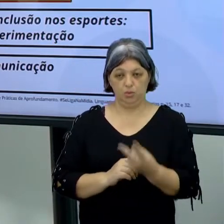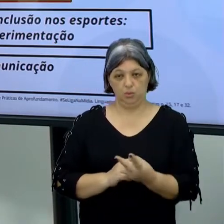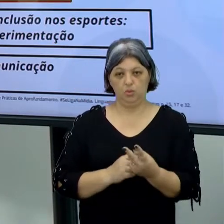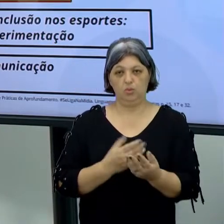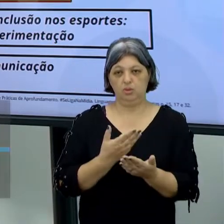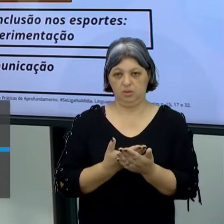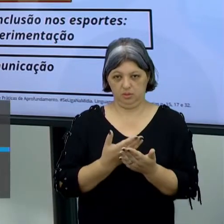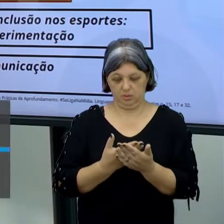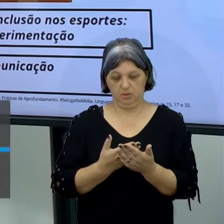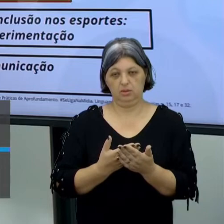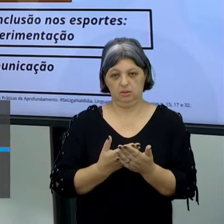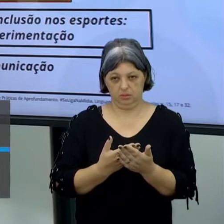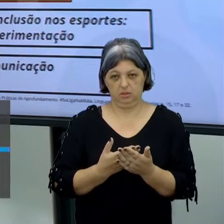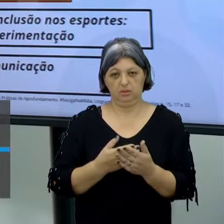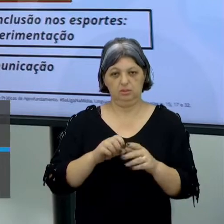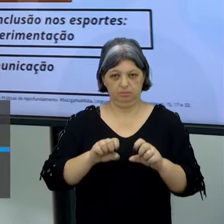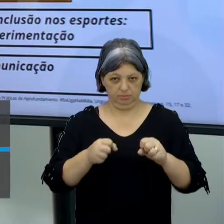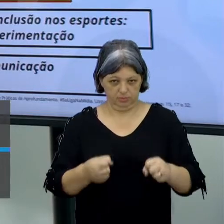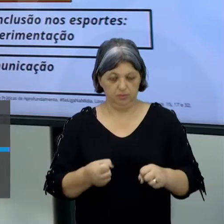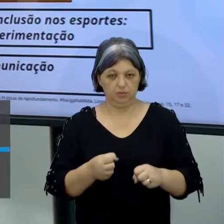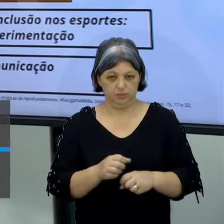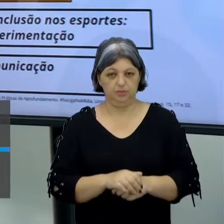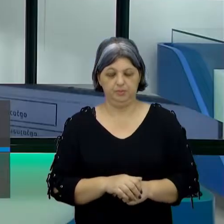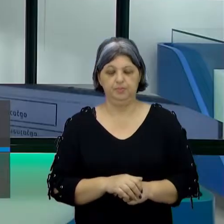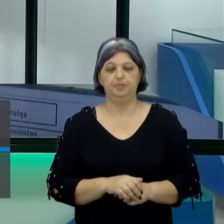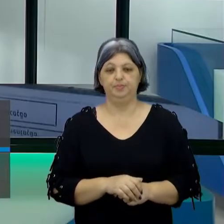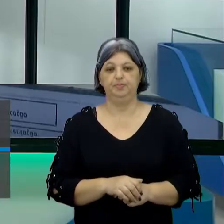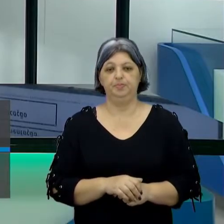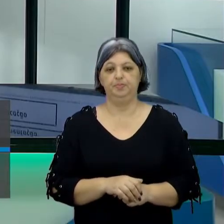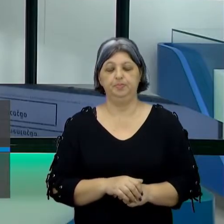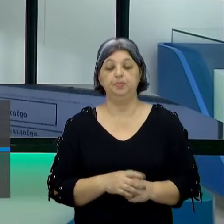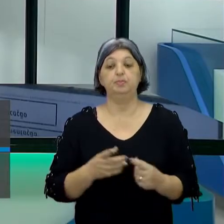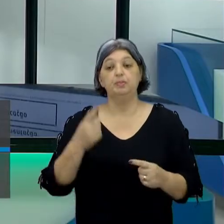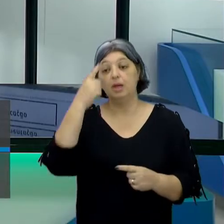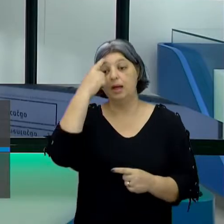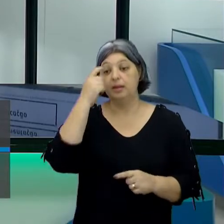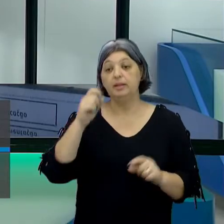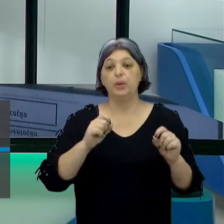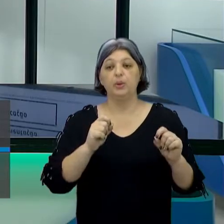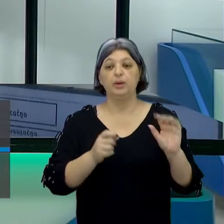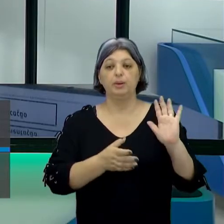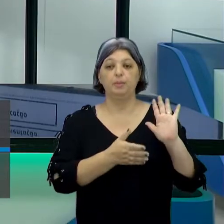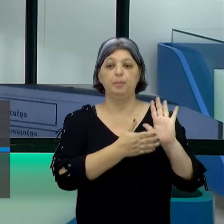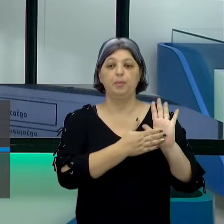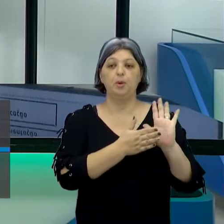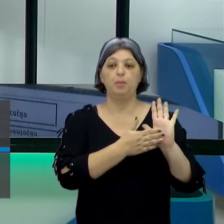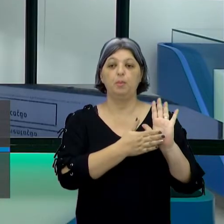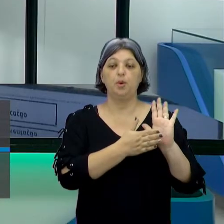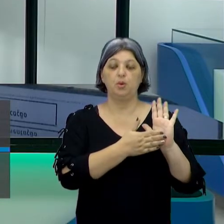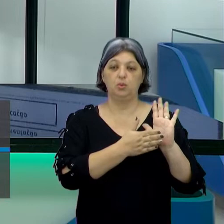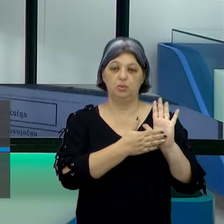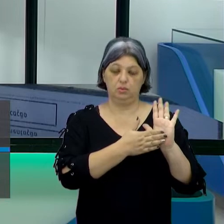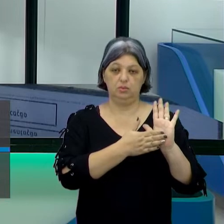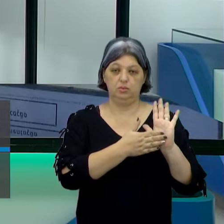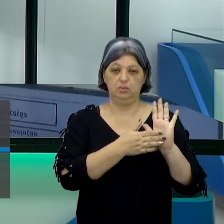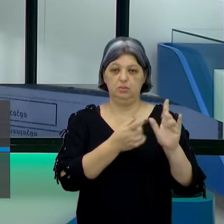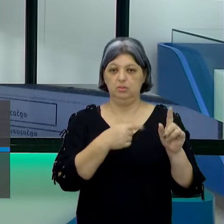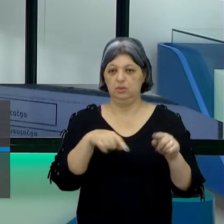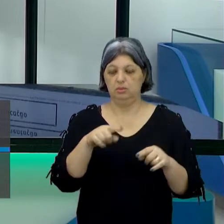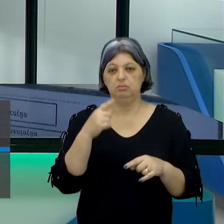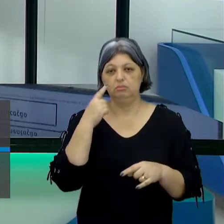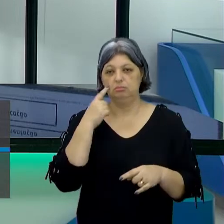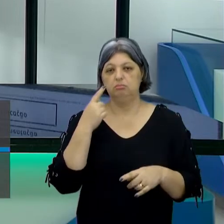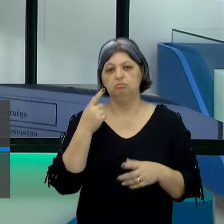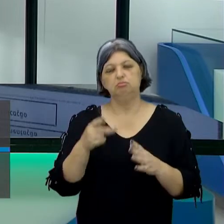semana de estudos intensivos, estamos aqui hoje para isso. A ideia era propor o quê? Que você viesse aqui comigo para a gente dar um